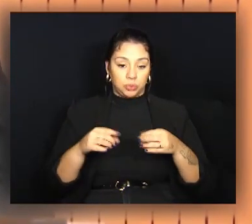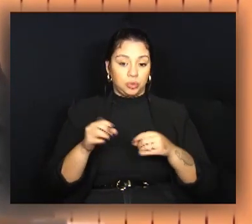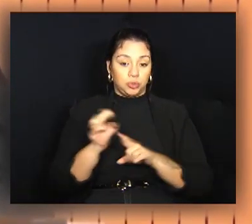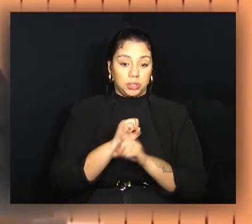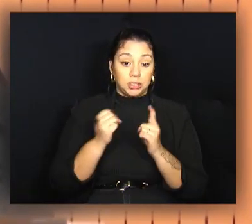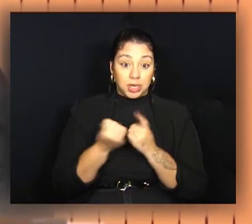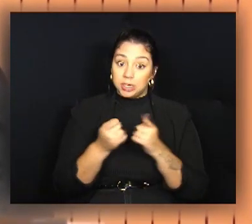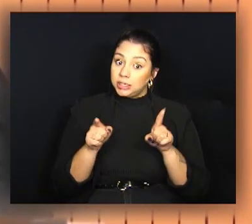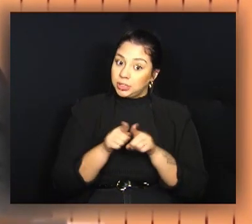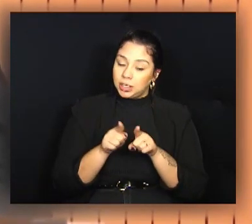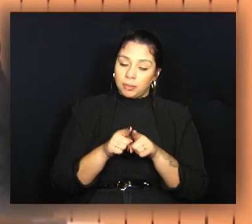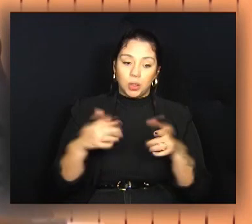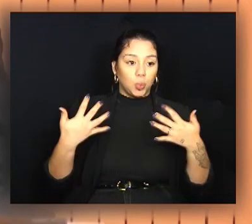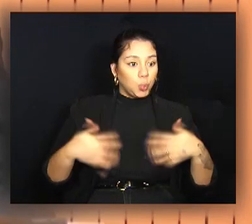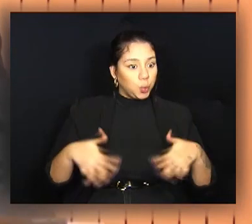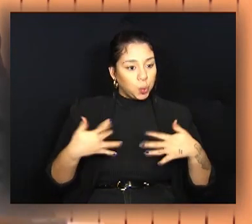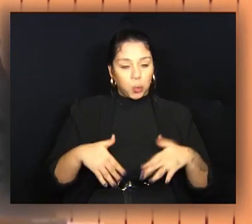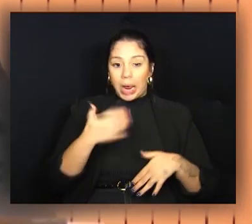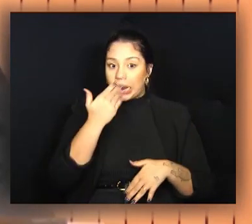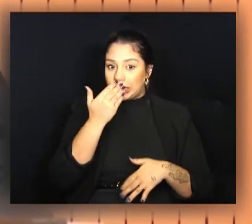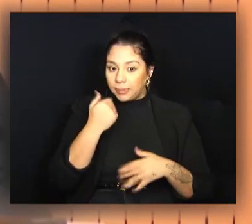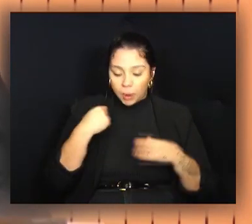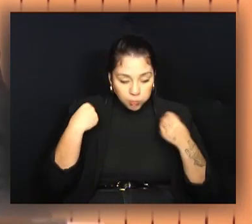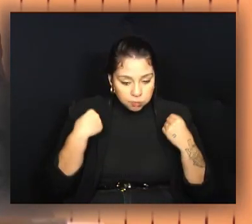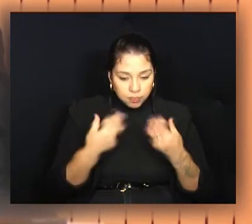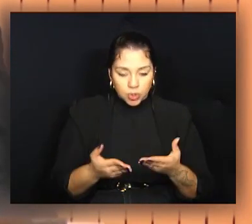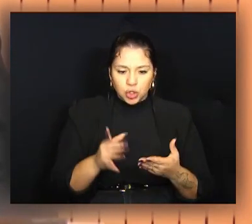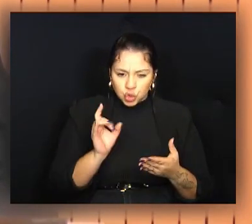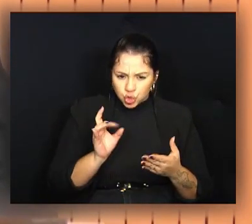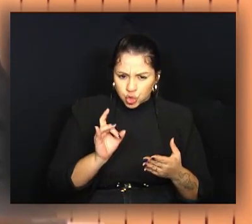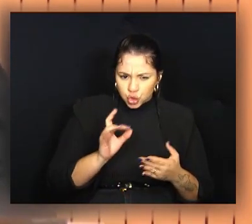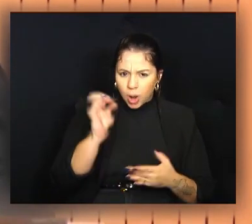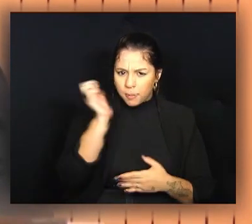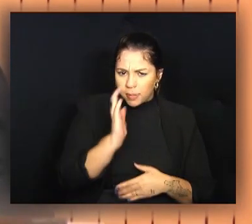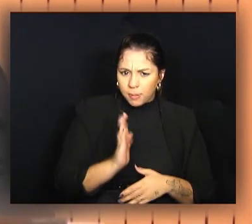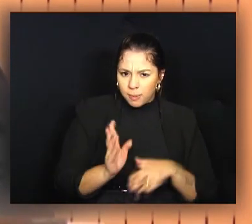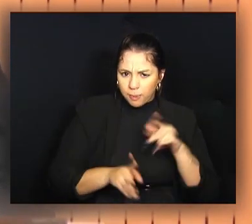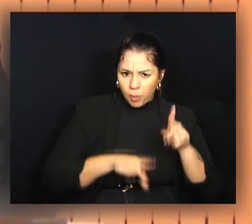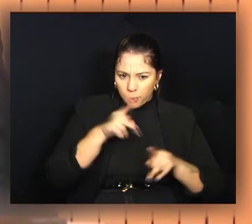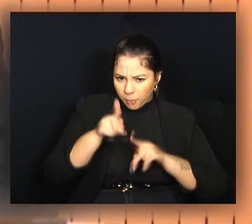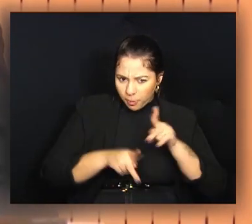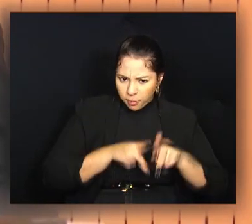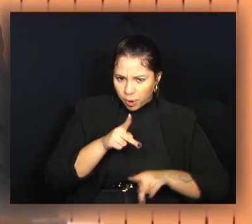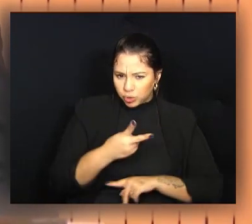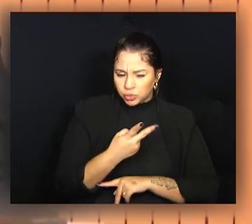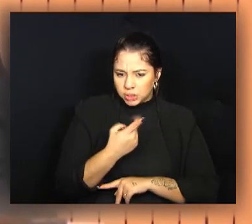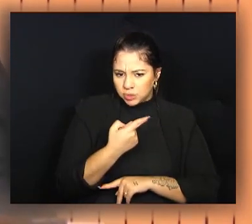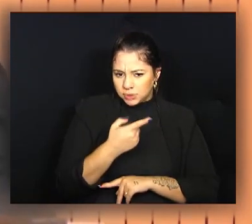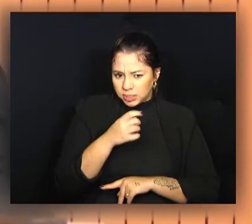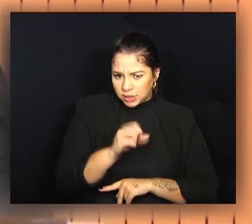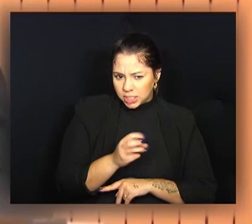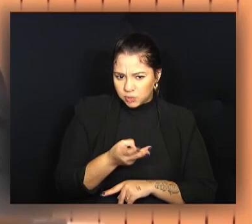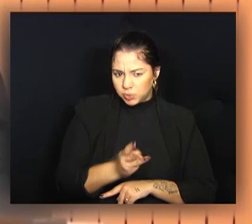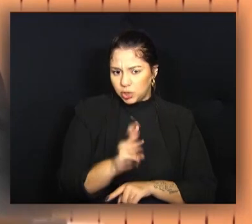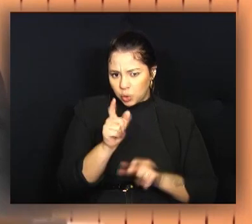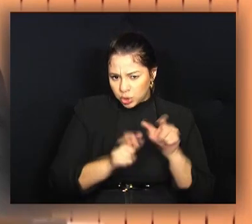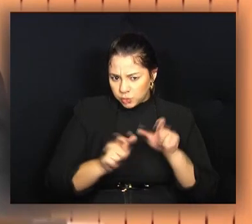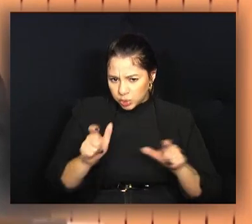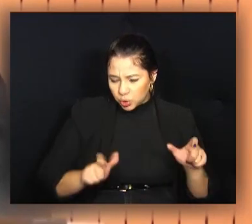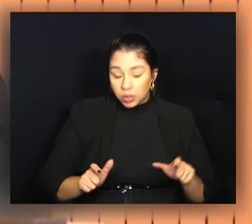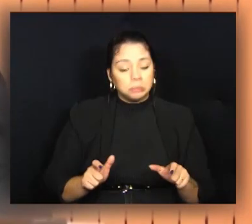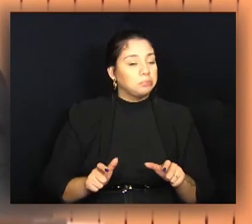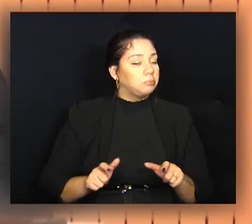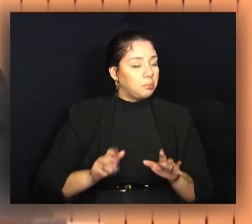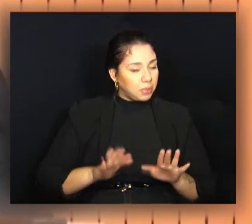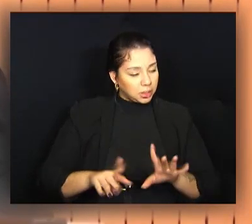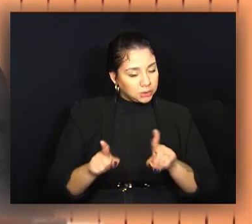também de alimentos, que não alimenta apenas a nossa população, os nossos 210 milhões de habitantes,